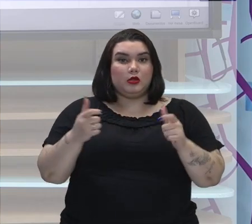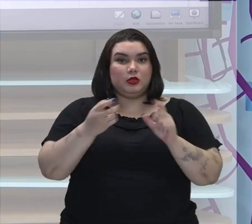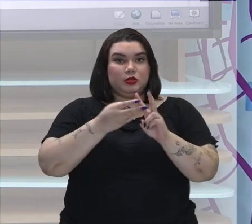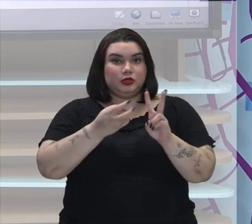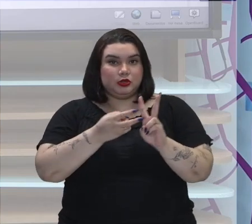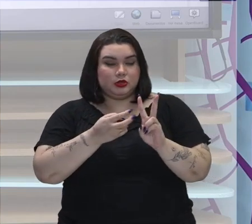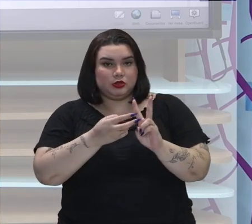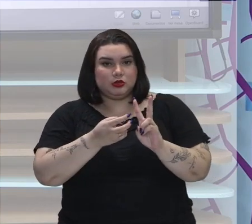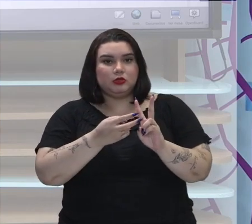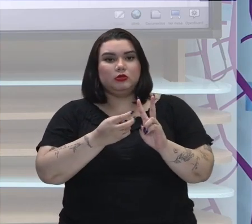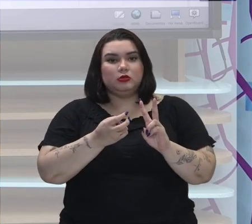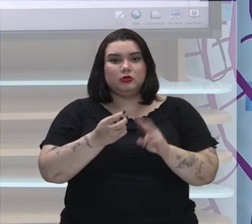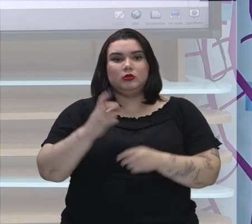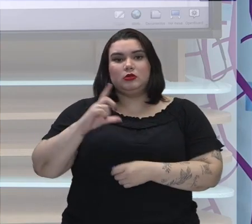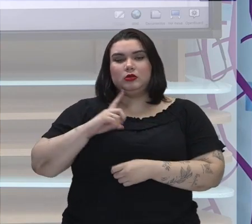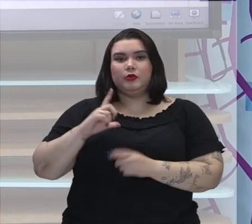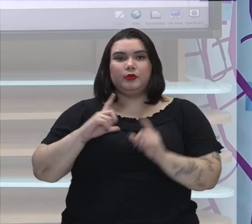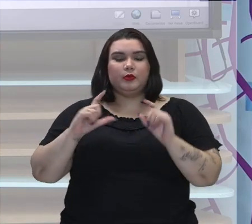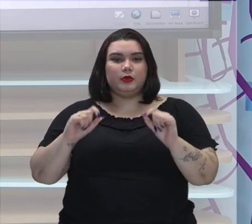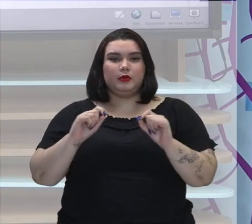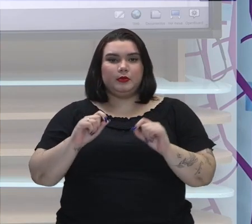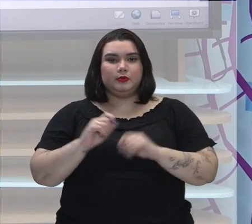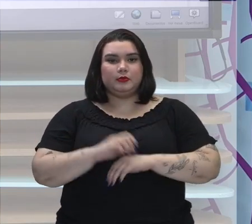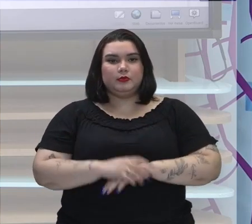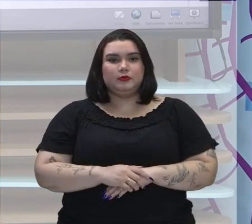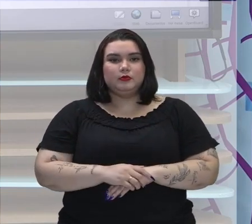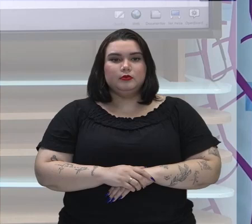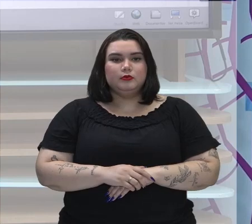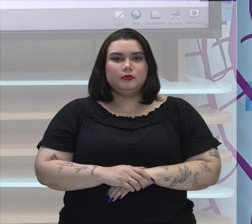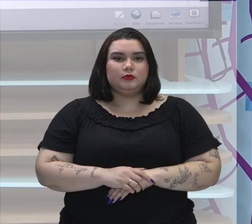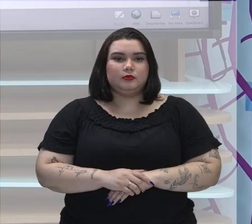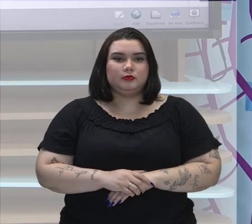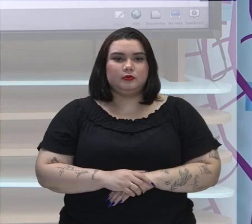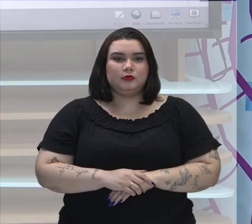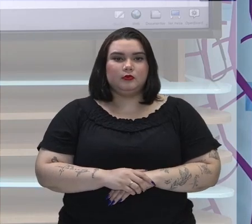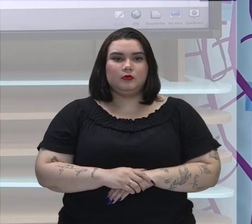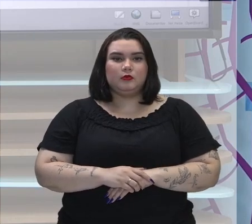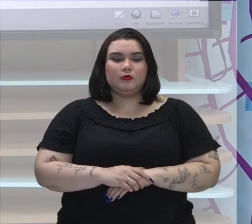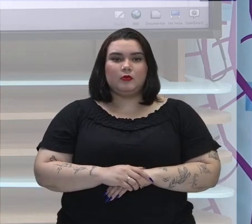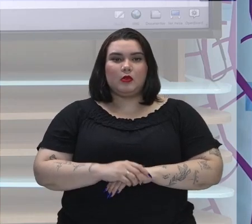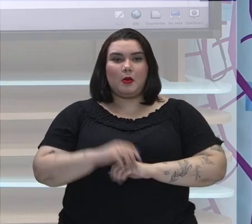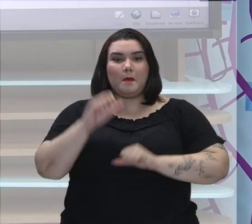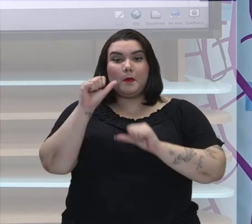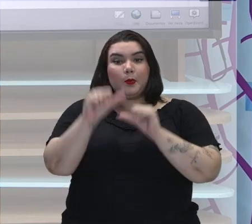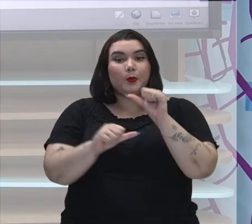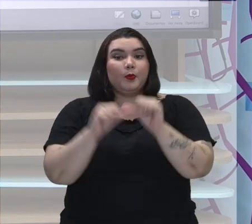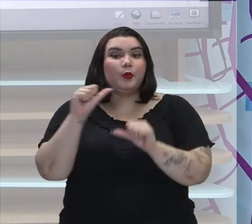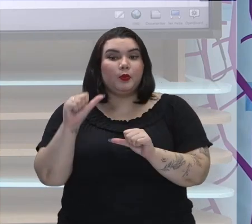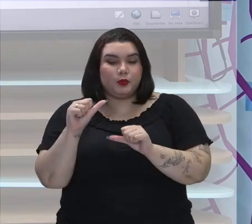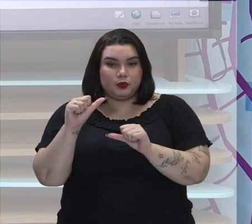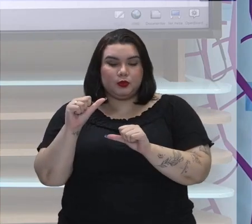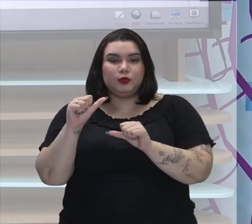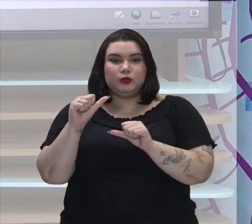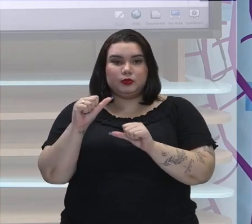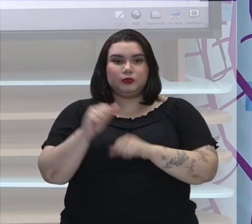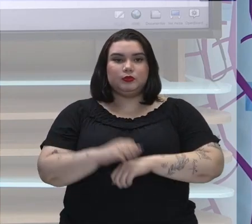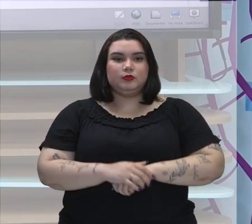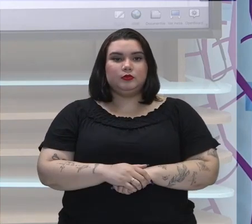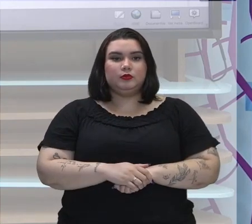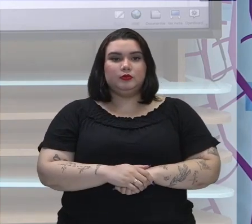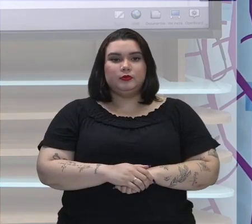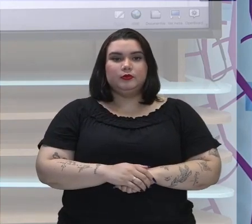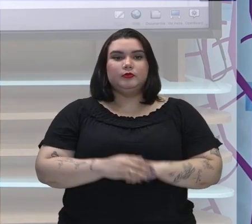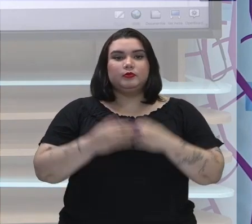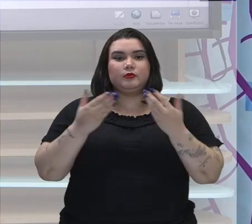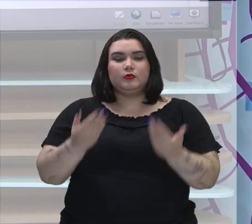indígena sendo, né, alterada de status. Então você tem